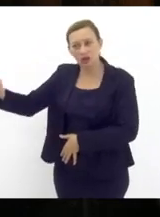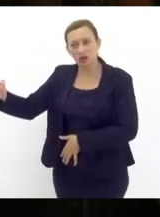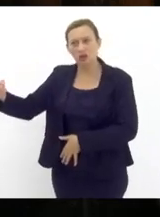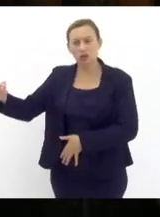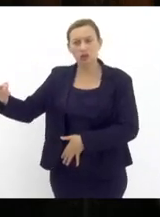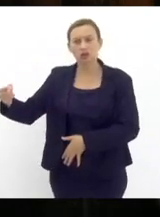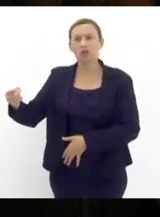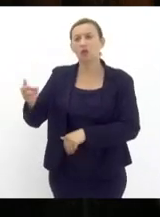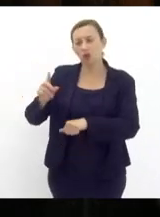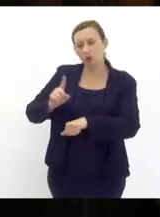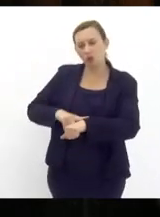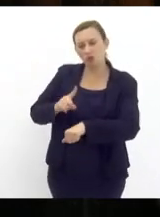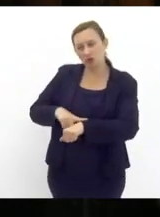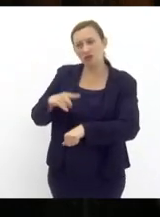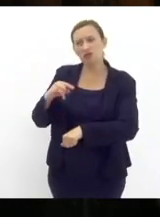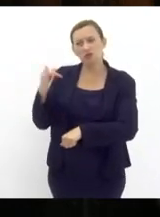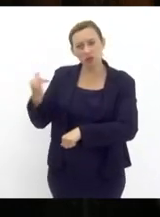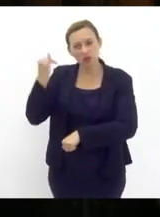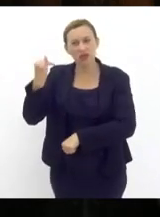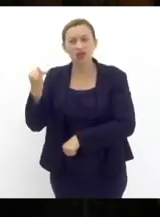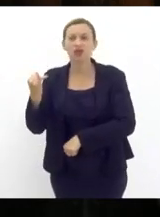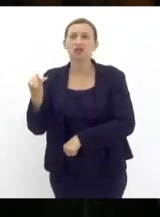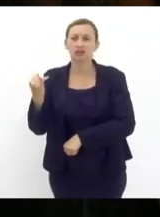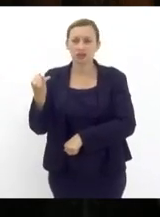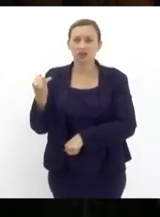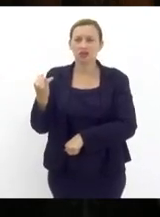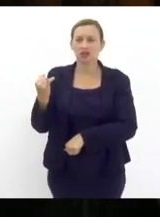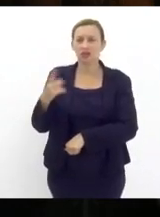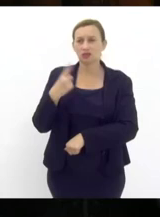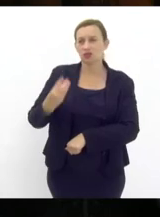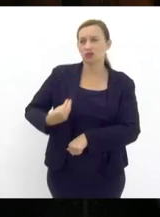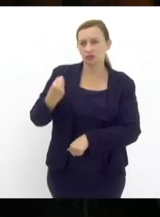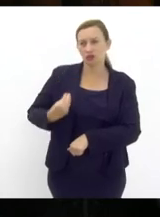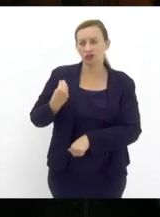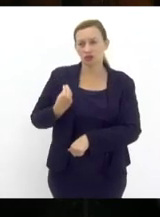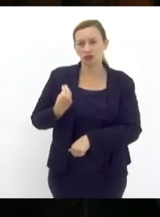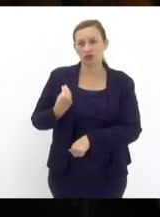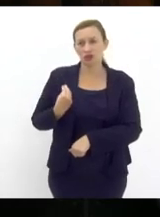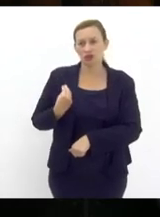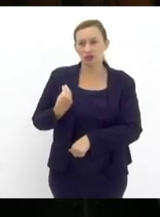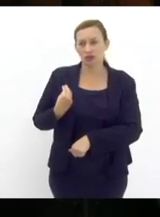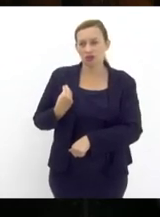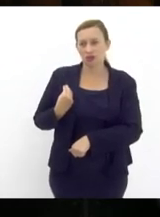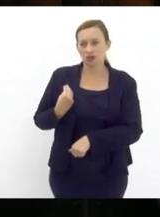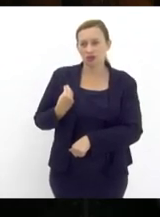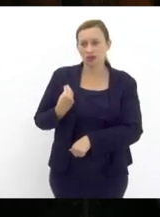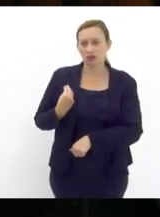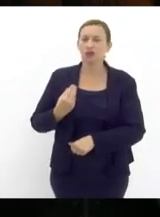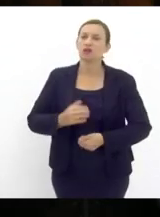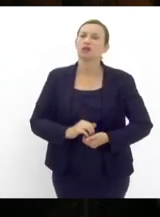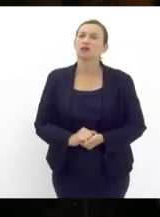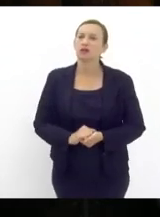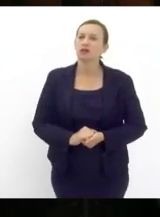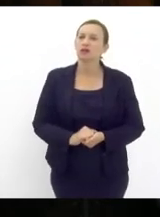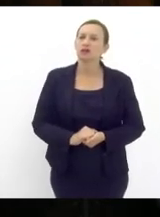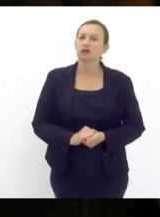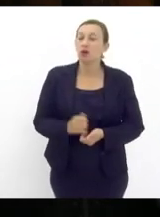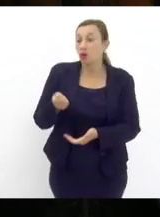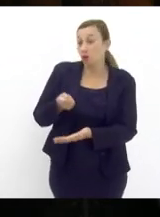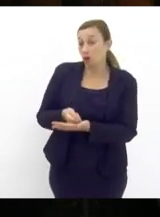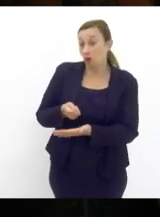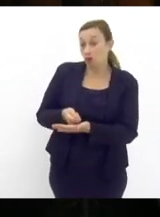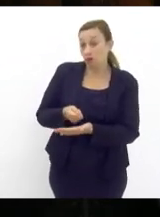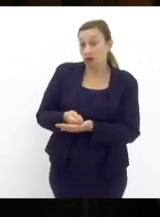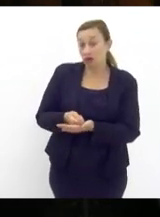esse drama que a gente está vivendo que é a esfoliação que a união nos faz através da cobrança